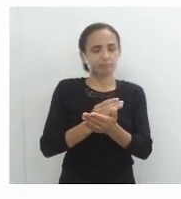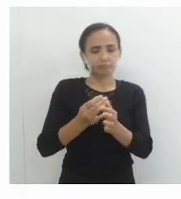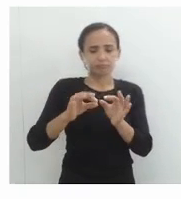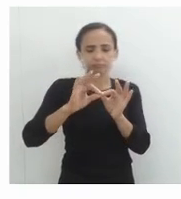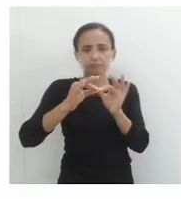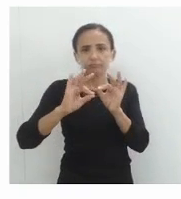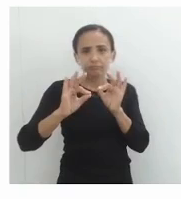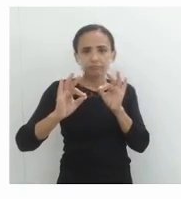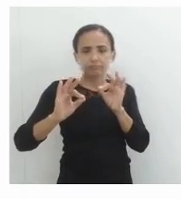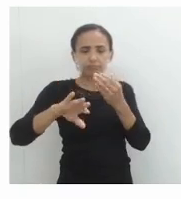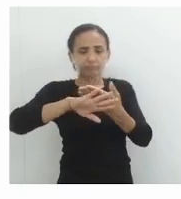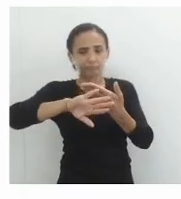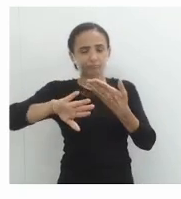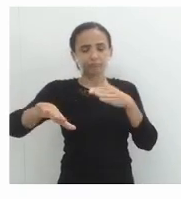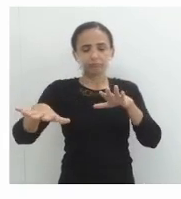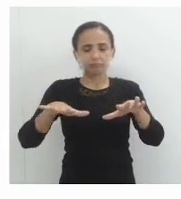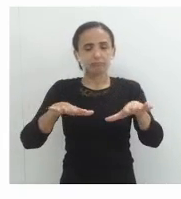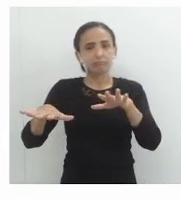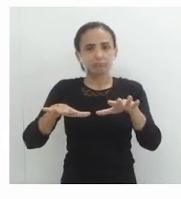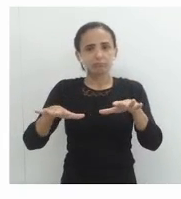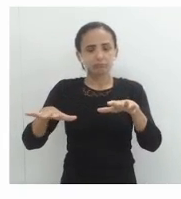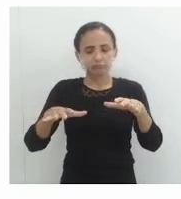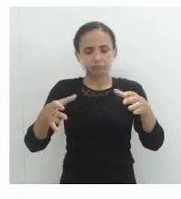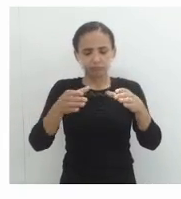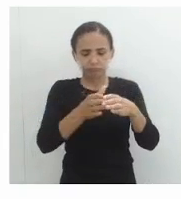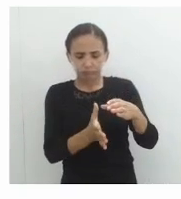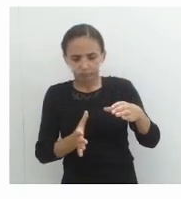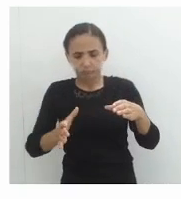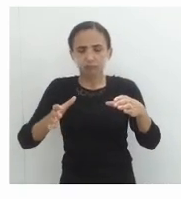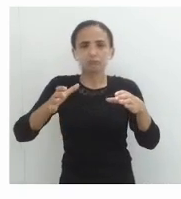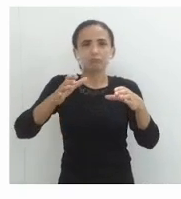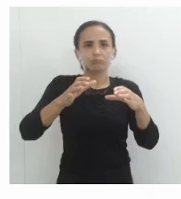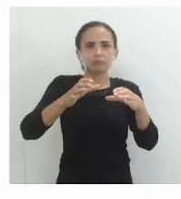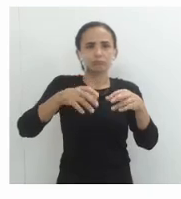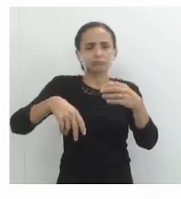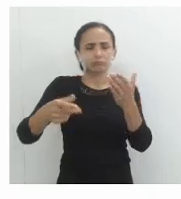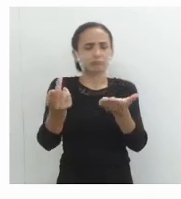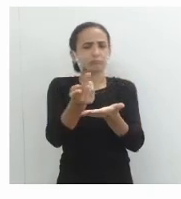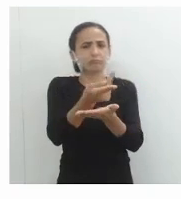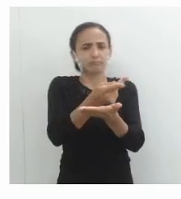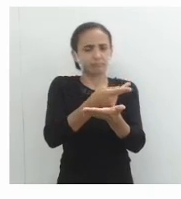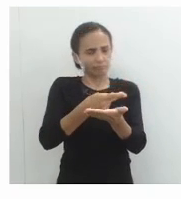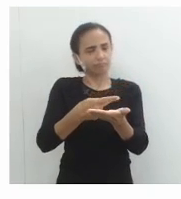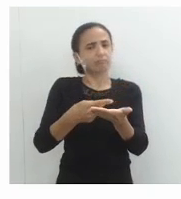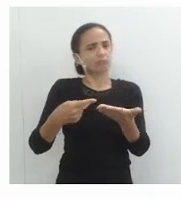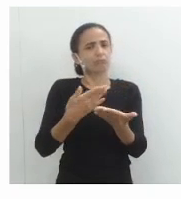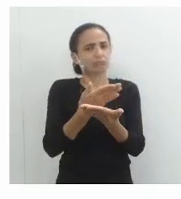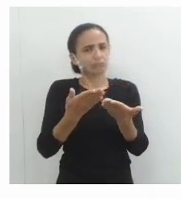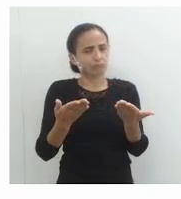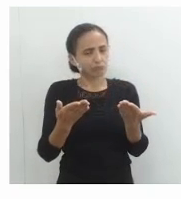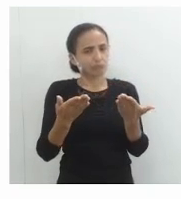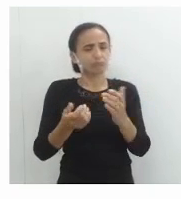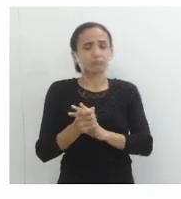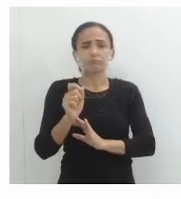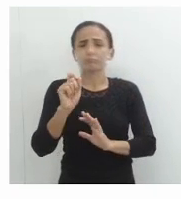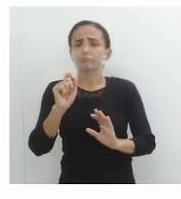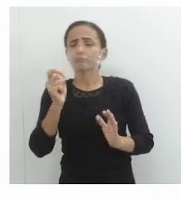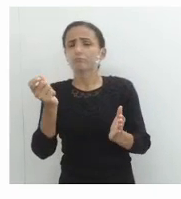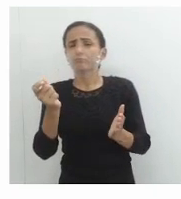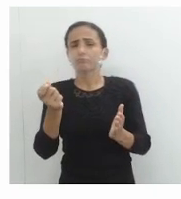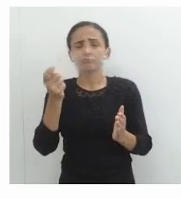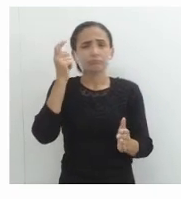distância, movimento e volume são facilmente simuladas em representações bidimensionais, certo? Que enganam os